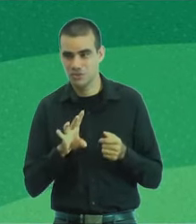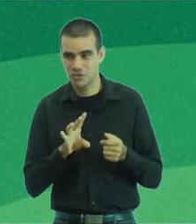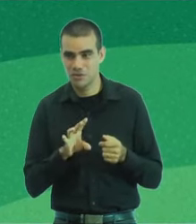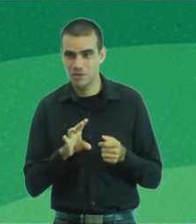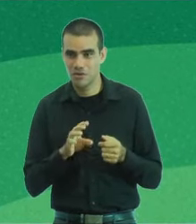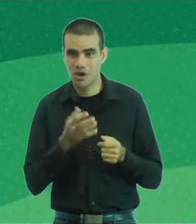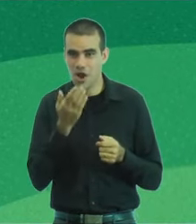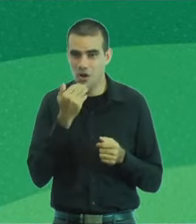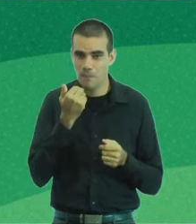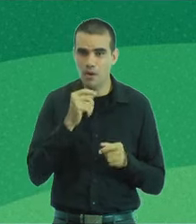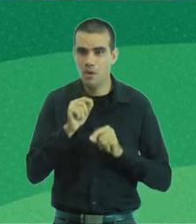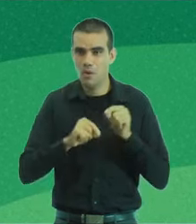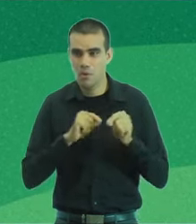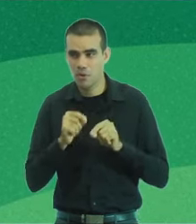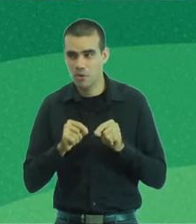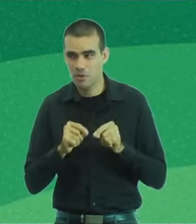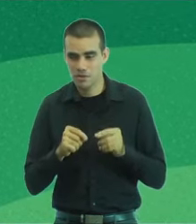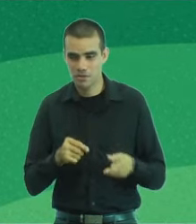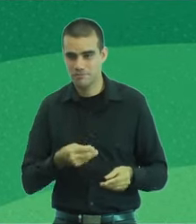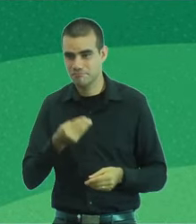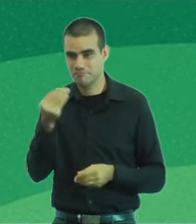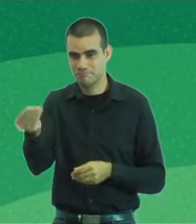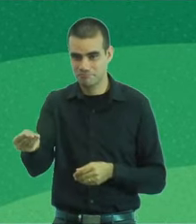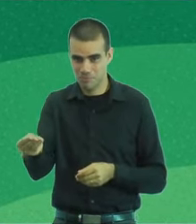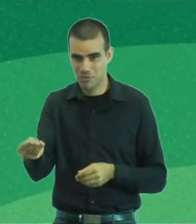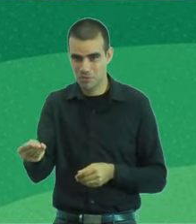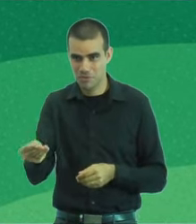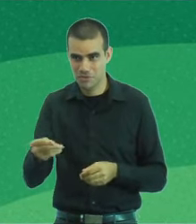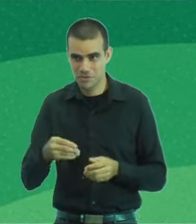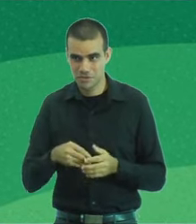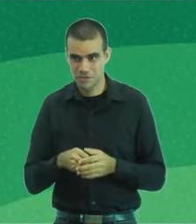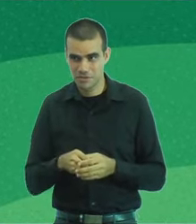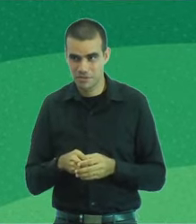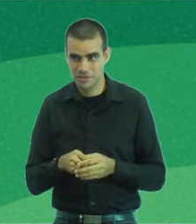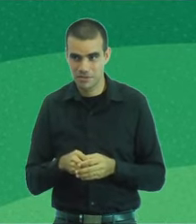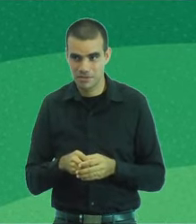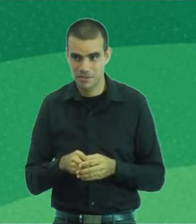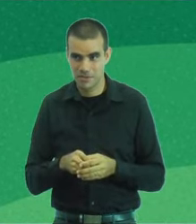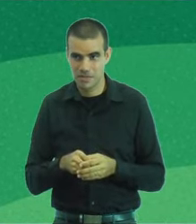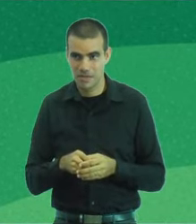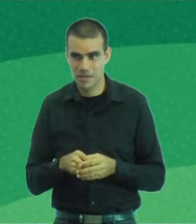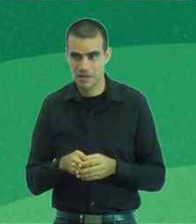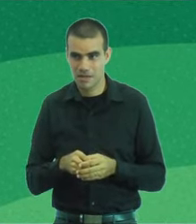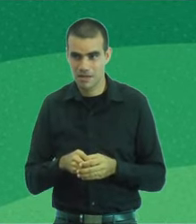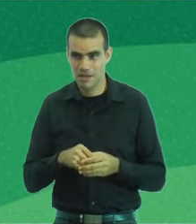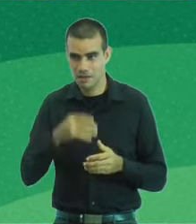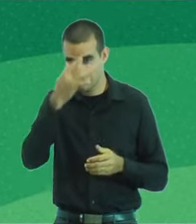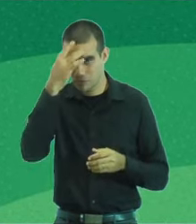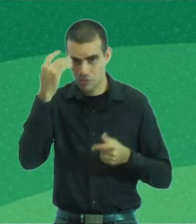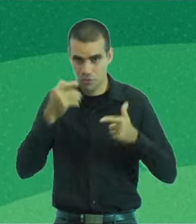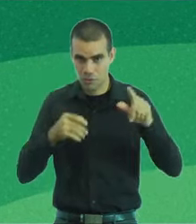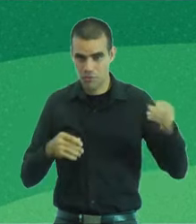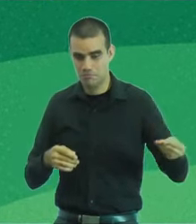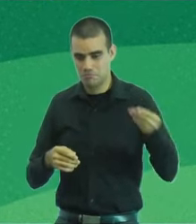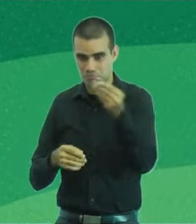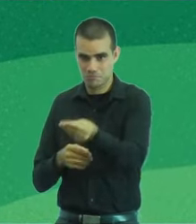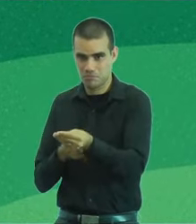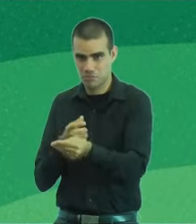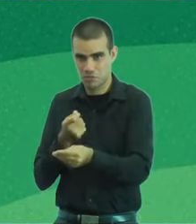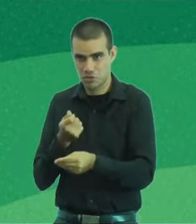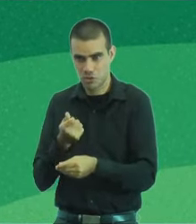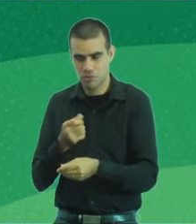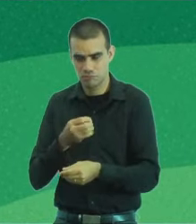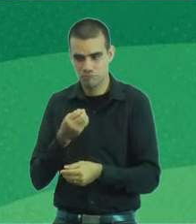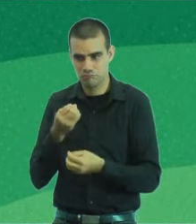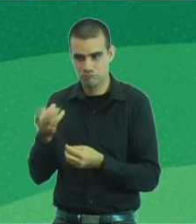Vai comer alguma coisa e outra pessoa chegou e me deu uma grande também e falou